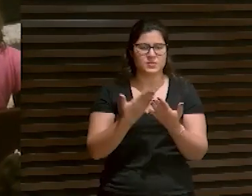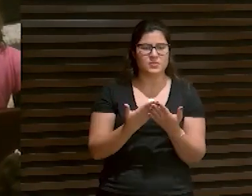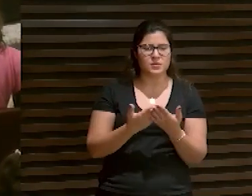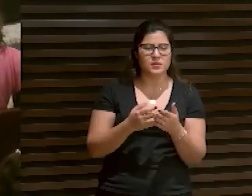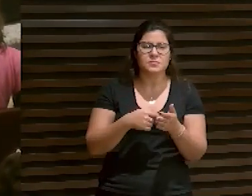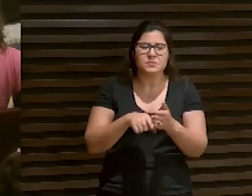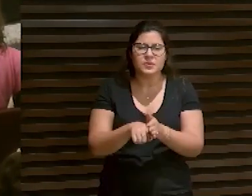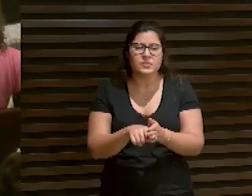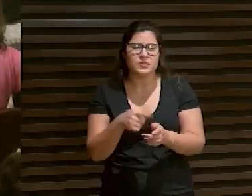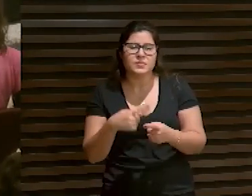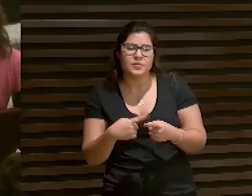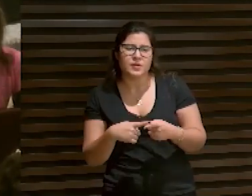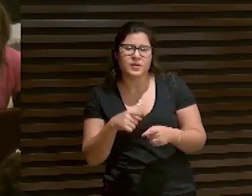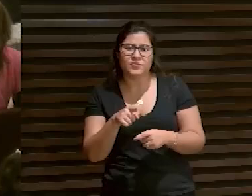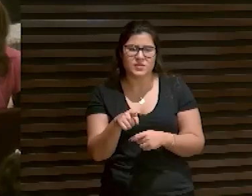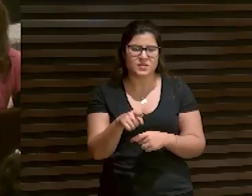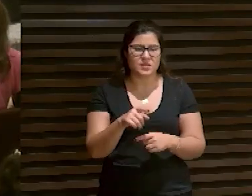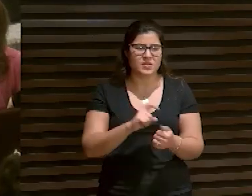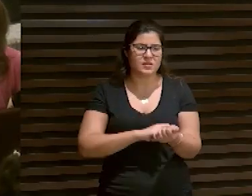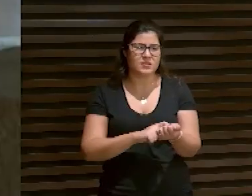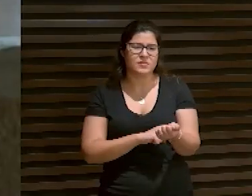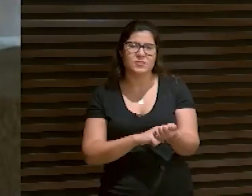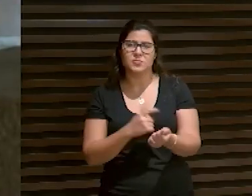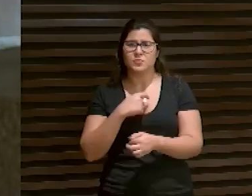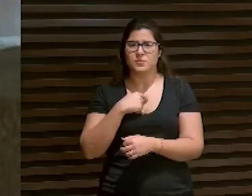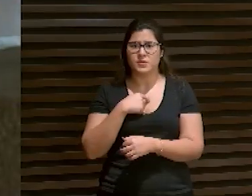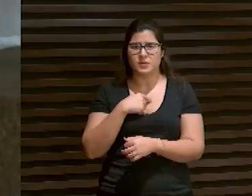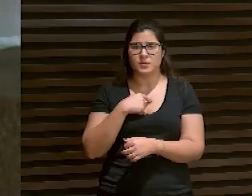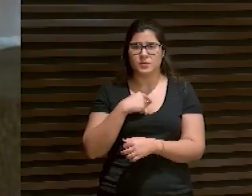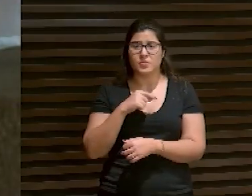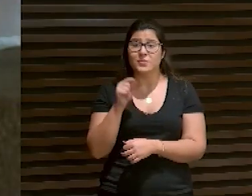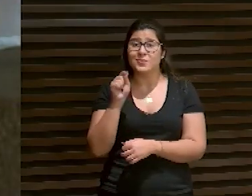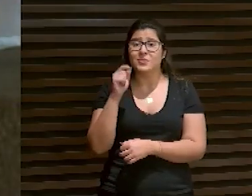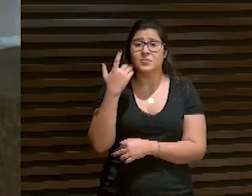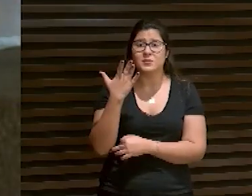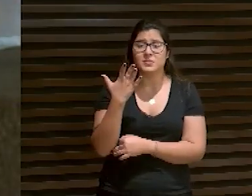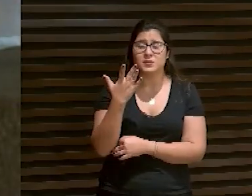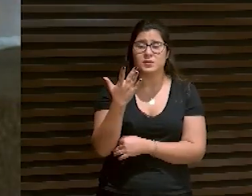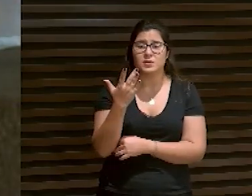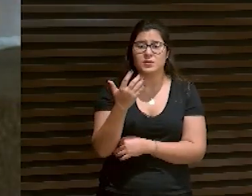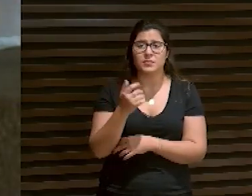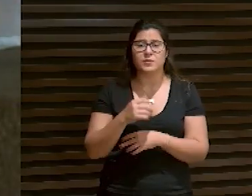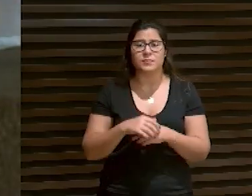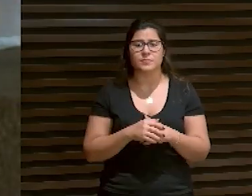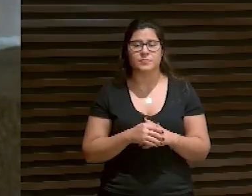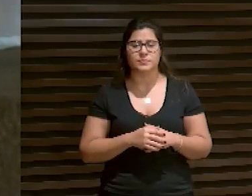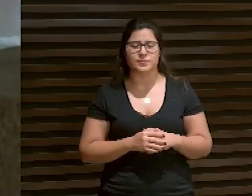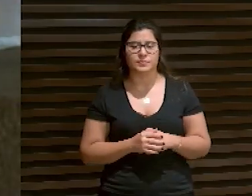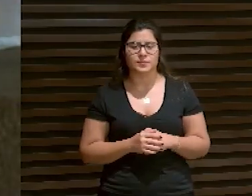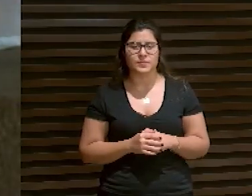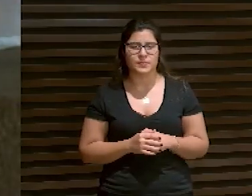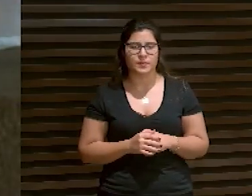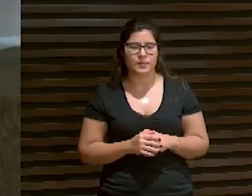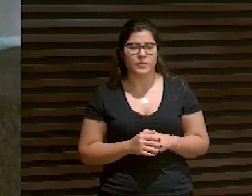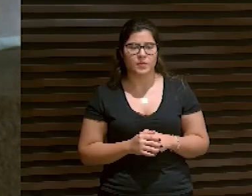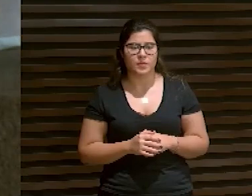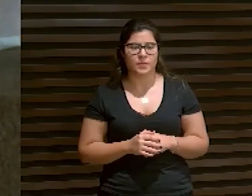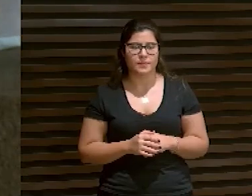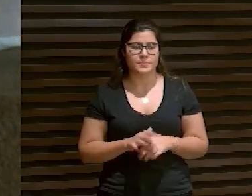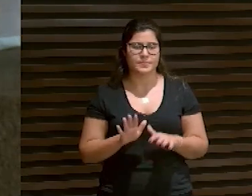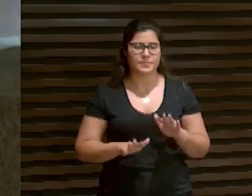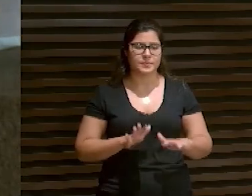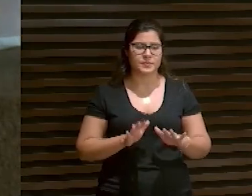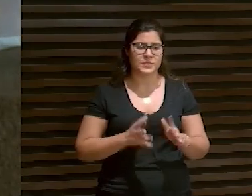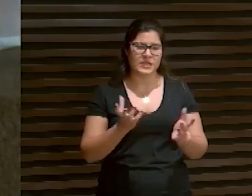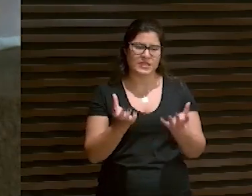raiva? O que eu fiz para você? É um colega que ele está talvez querendo confusão com outro colega. E a motivação dele é